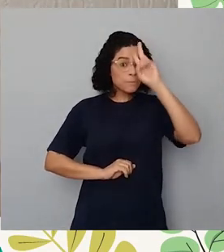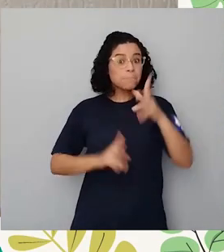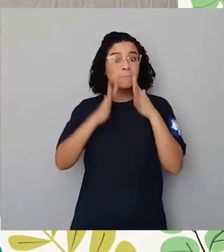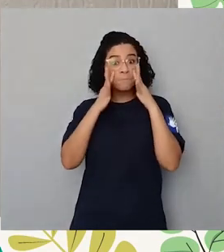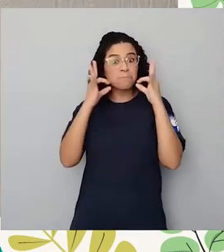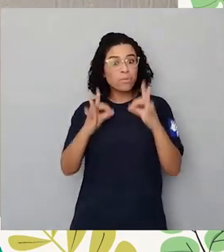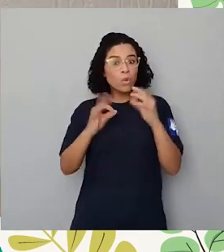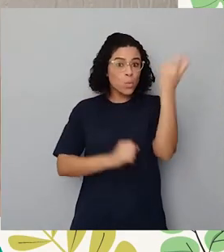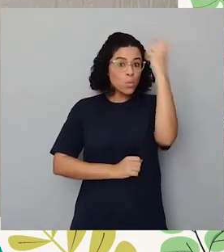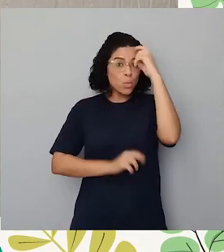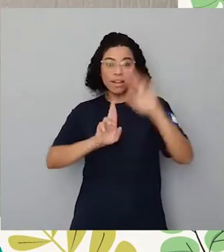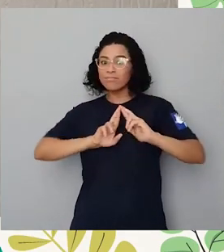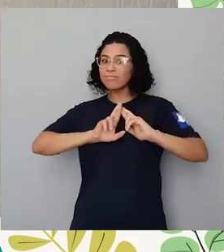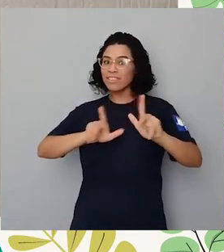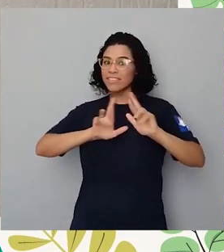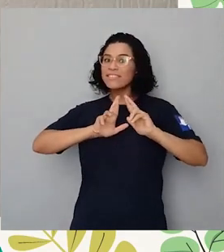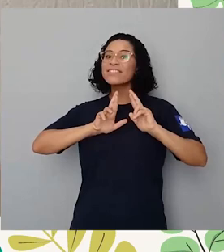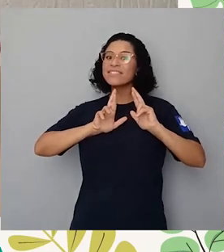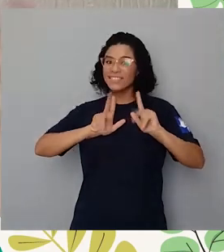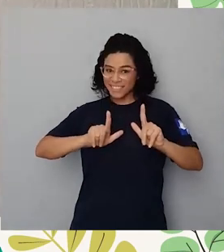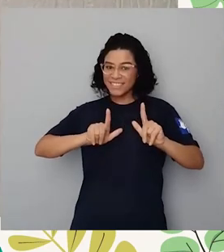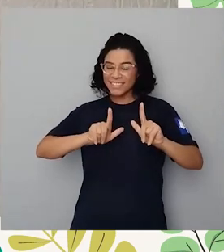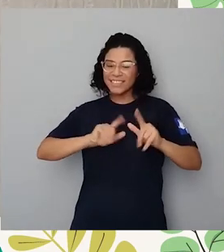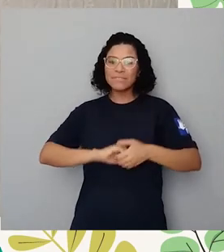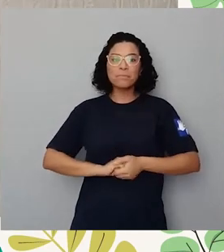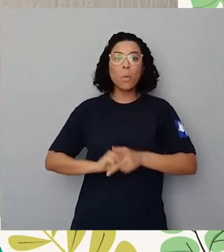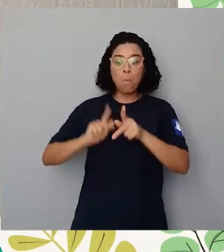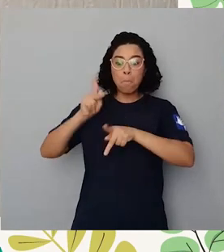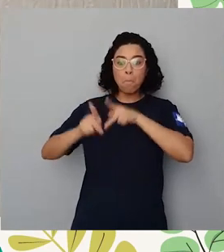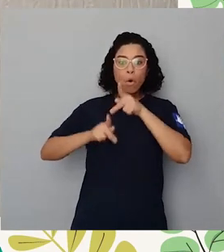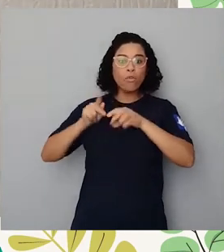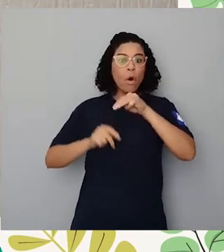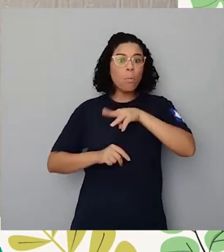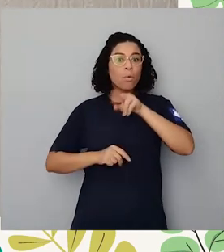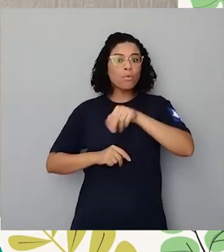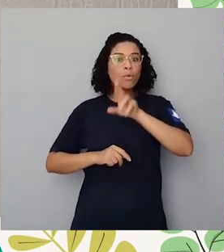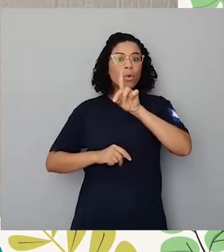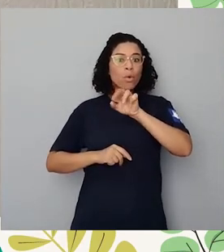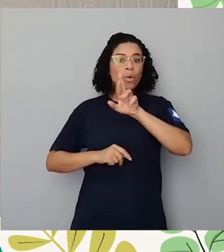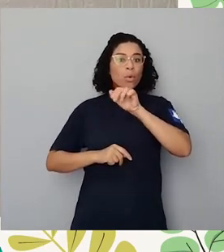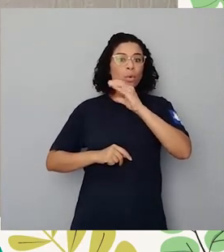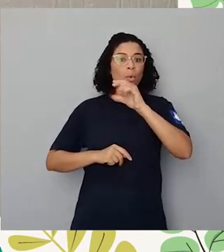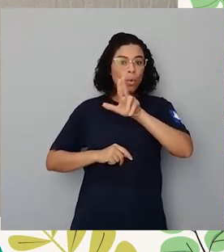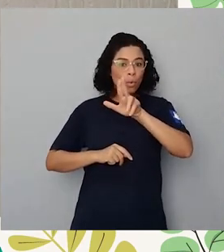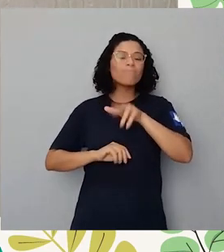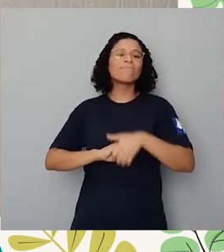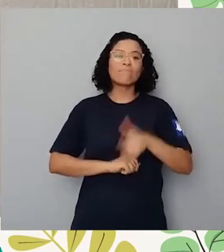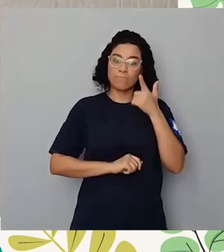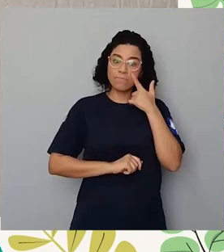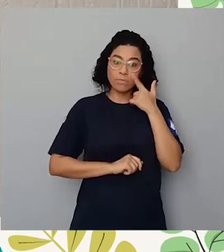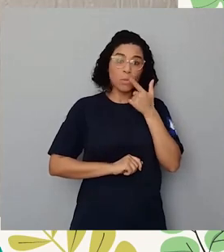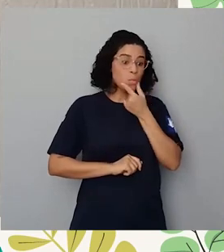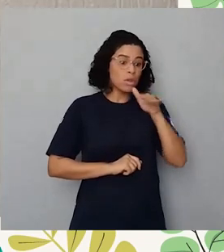história fala sobre uma cultura diferente? A cultura dos Mundurucus. E vocês viram também que o